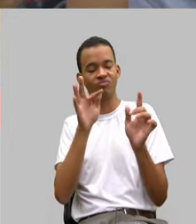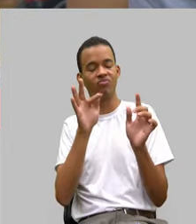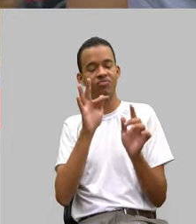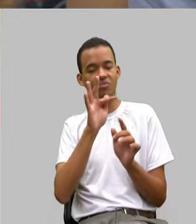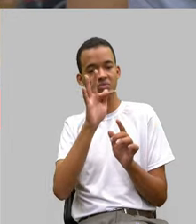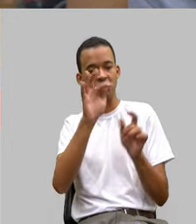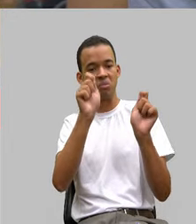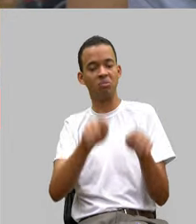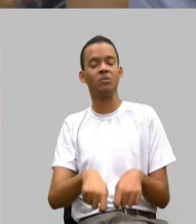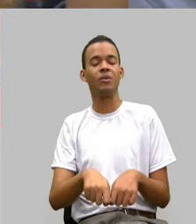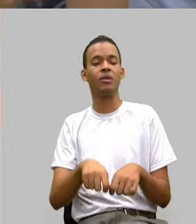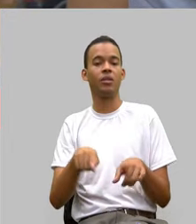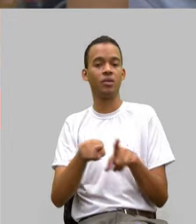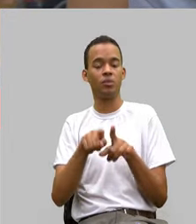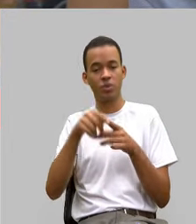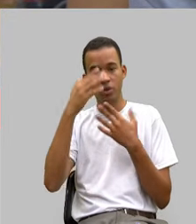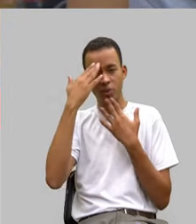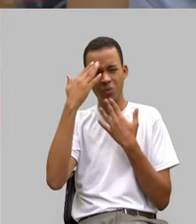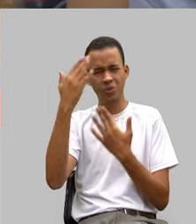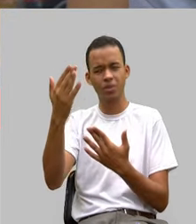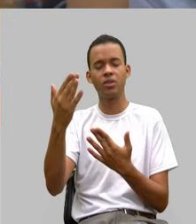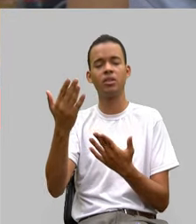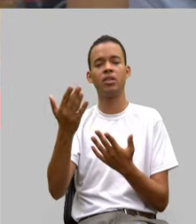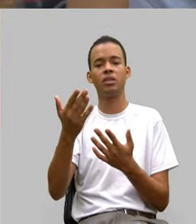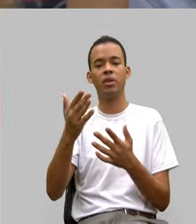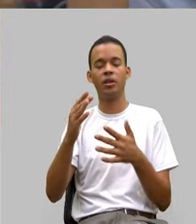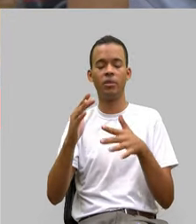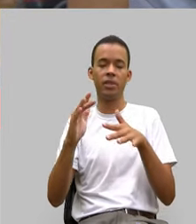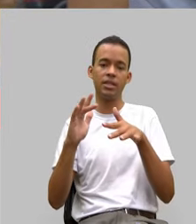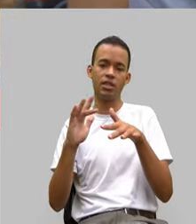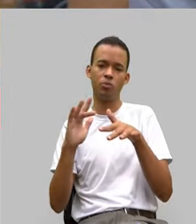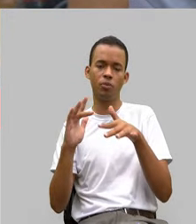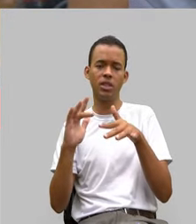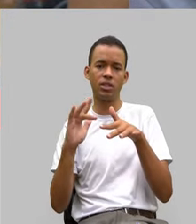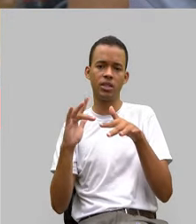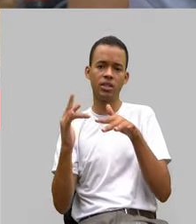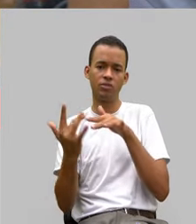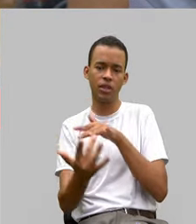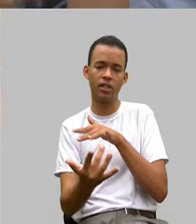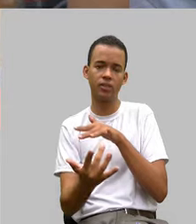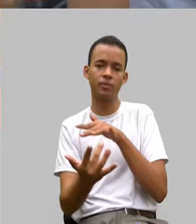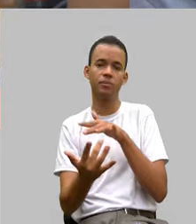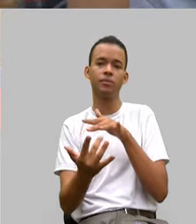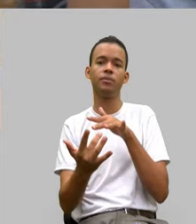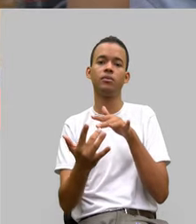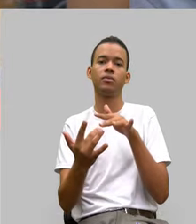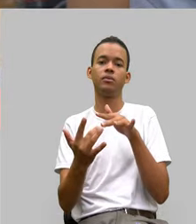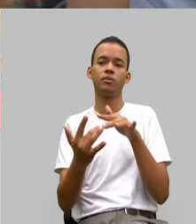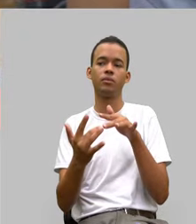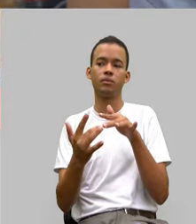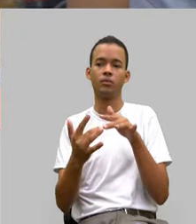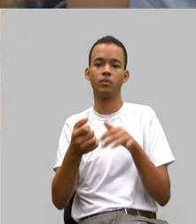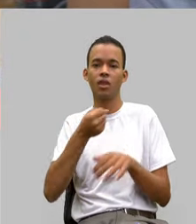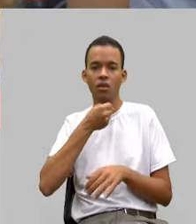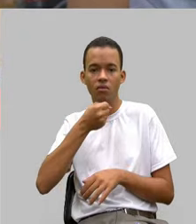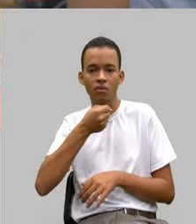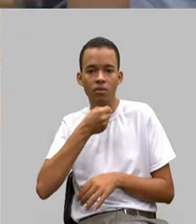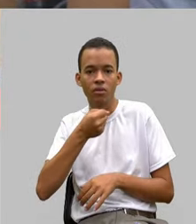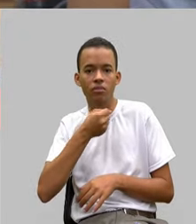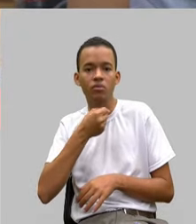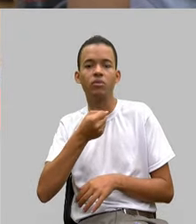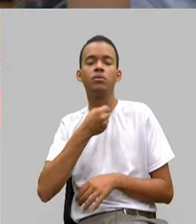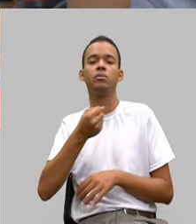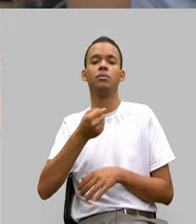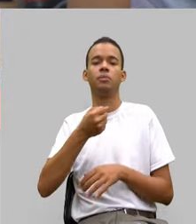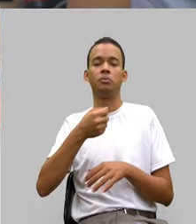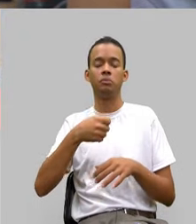importante para que nós pudéssemos avançar nesse dia de hoje então eu quero desejar que nós tenhamos um bom dia um